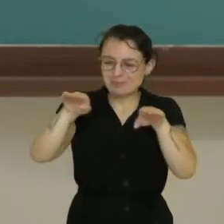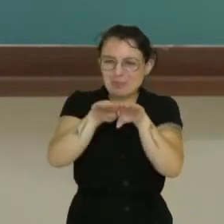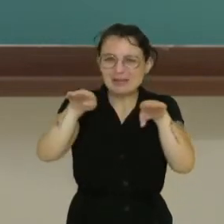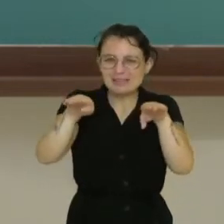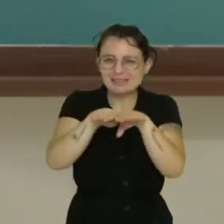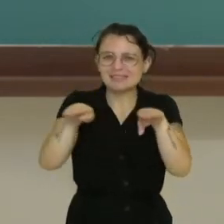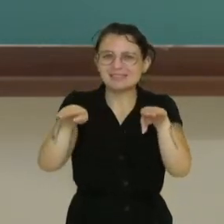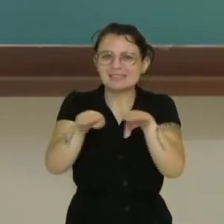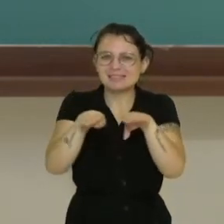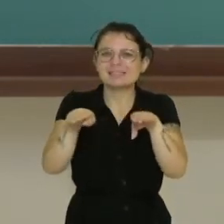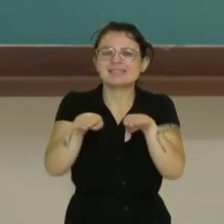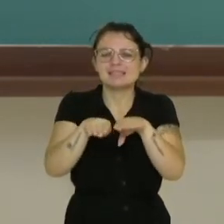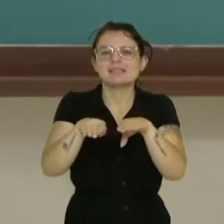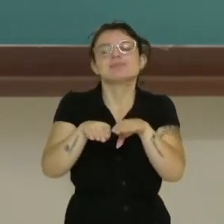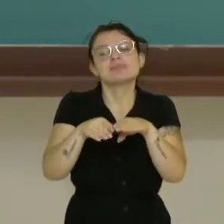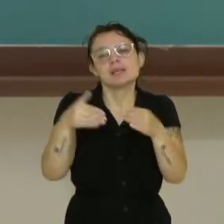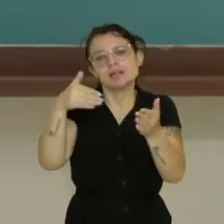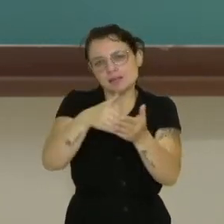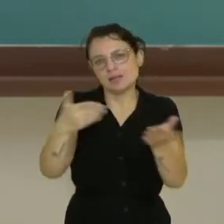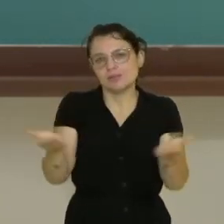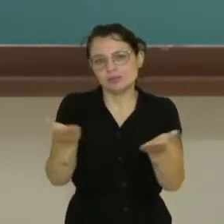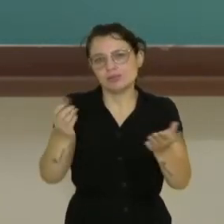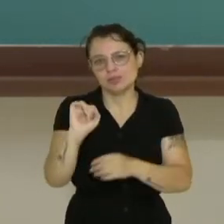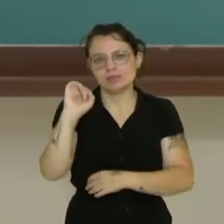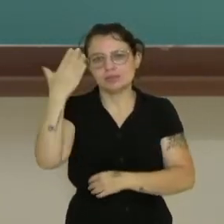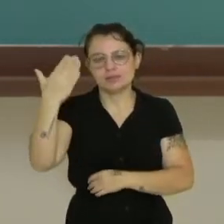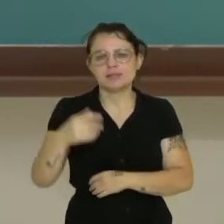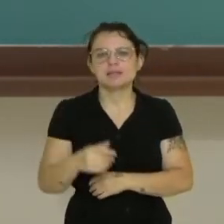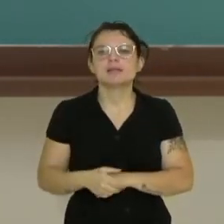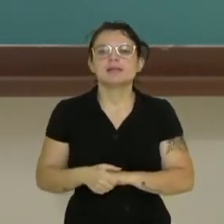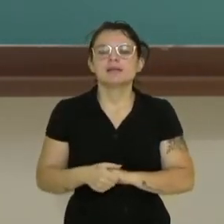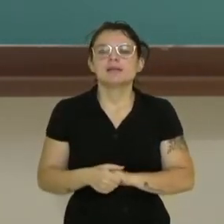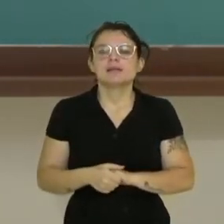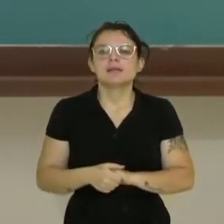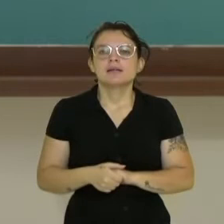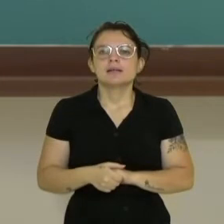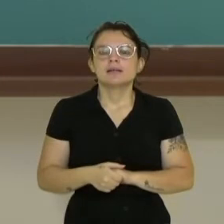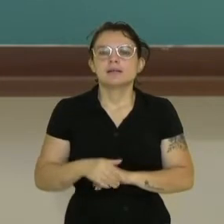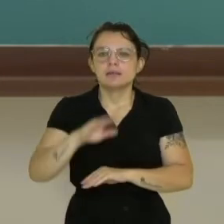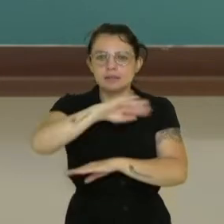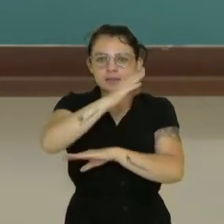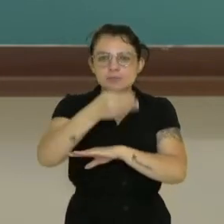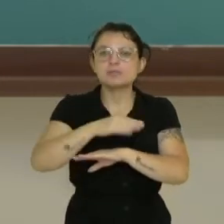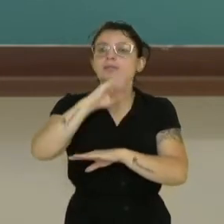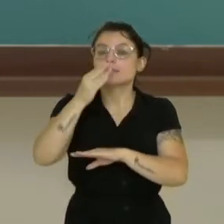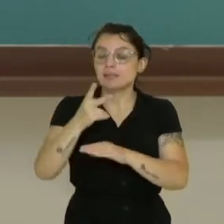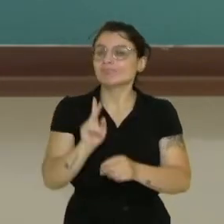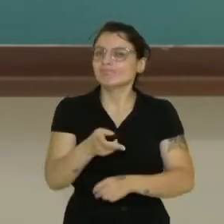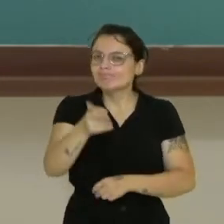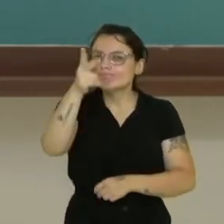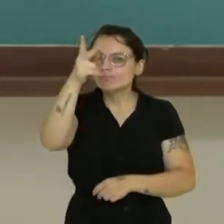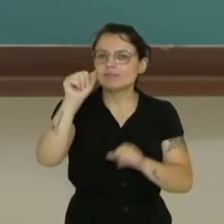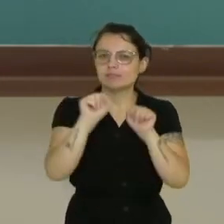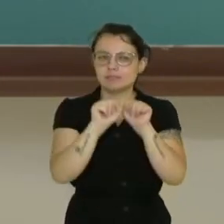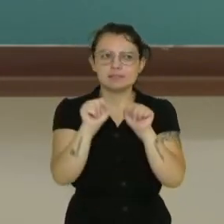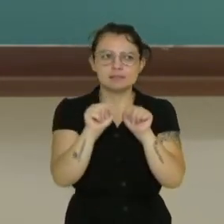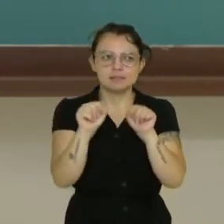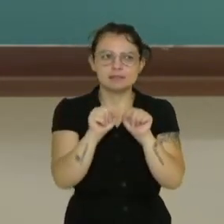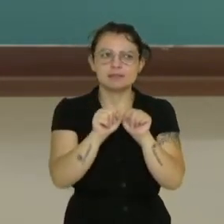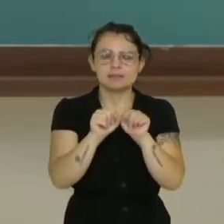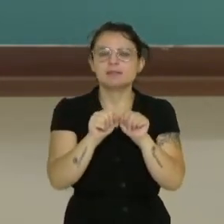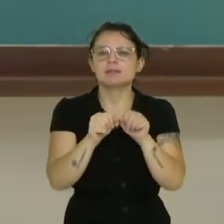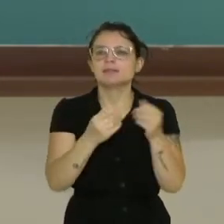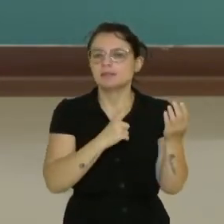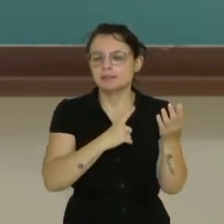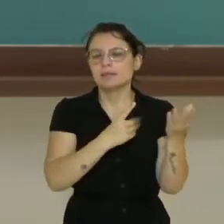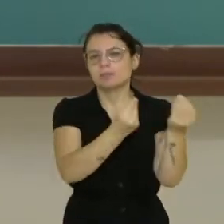ainda acontece na atualidade, as montanhas ainda estão em processo de formação, então ainda existem